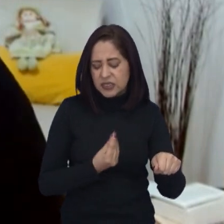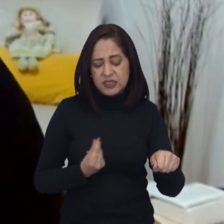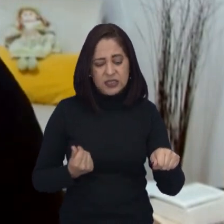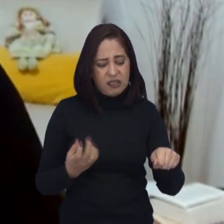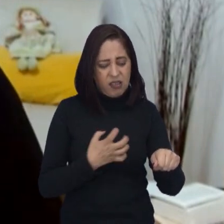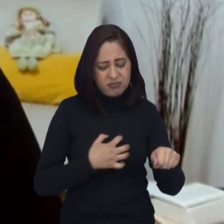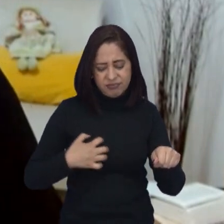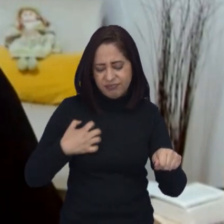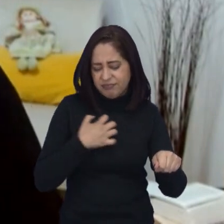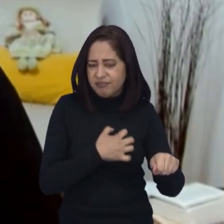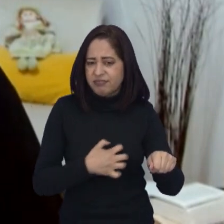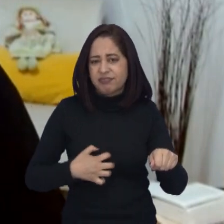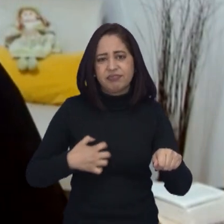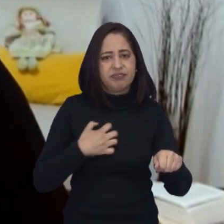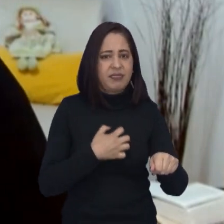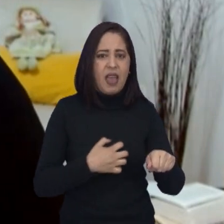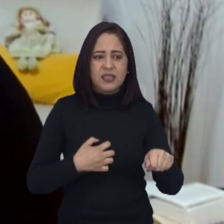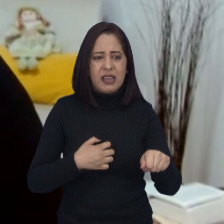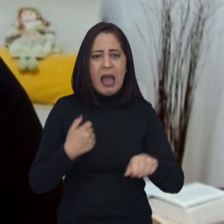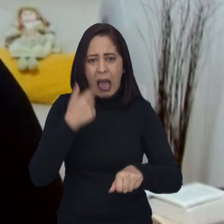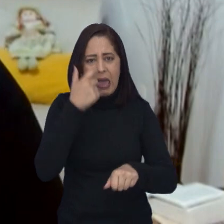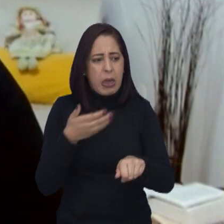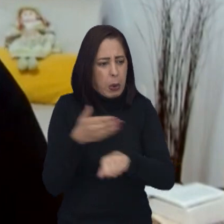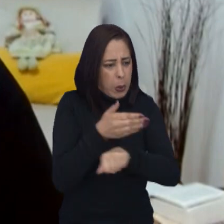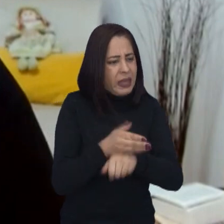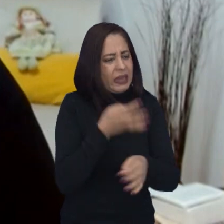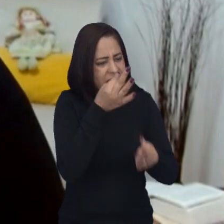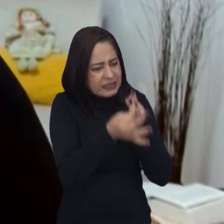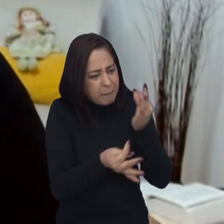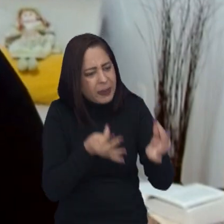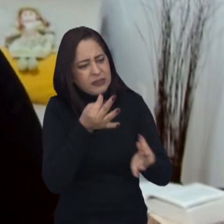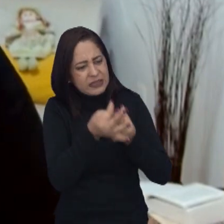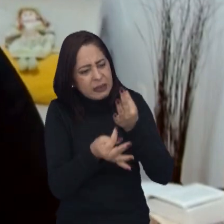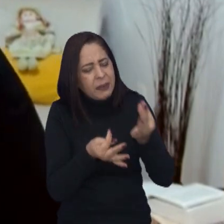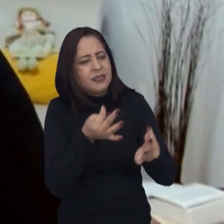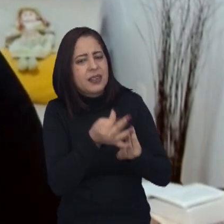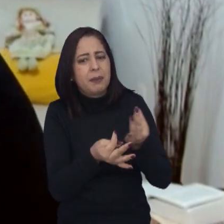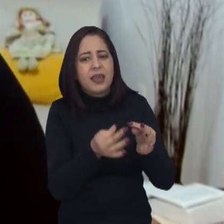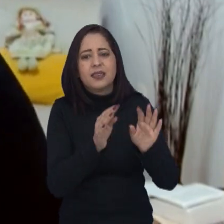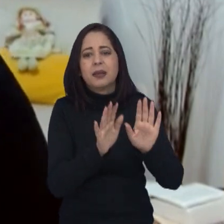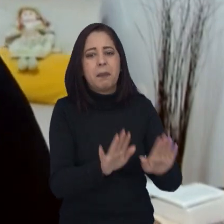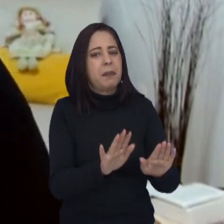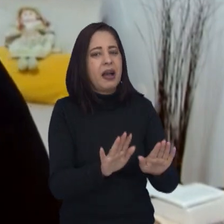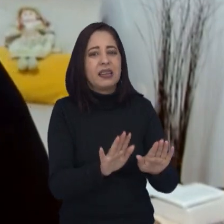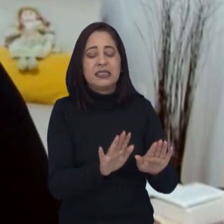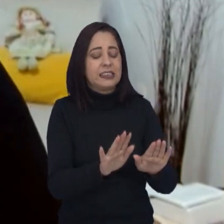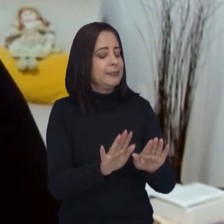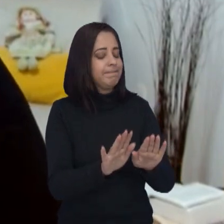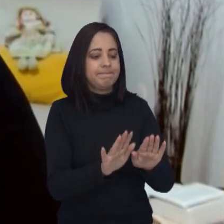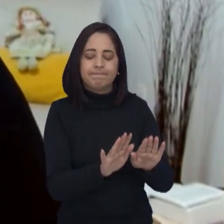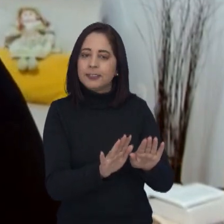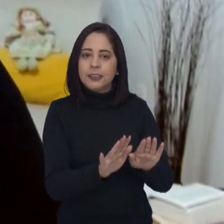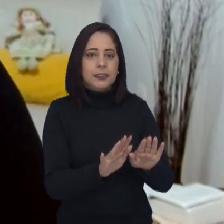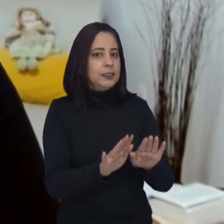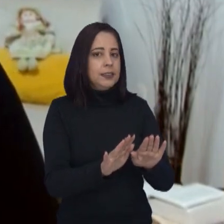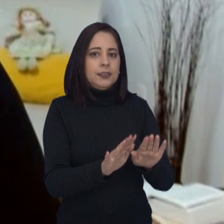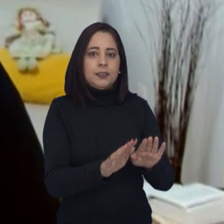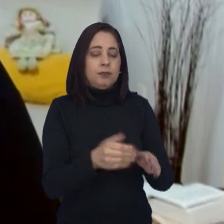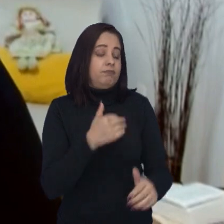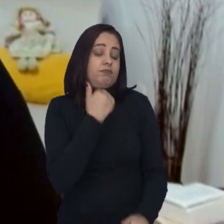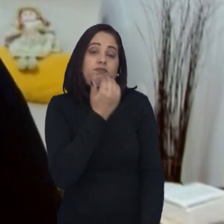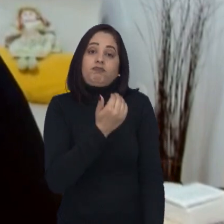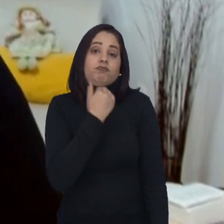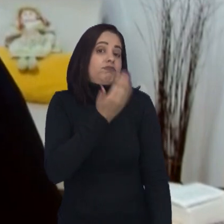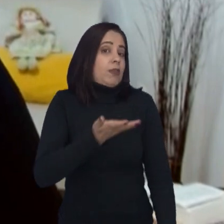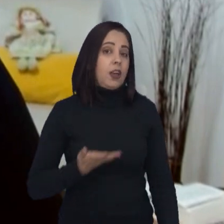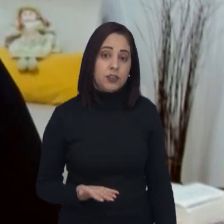os tratamentos que estavam possíveis na época e não correspondi. Até eu